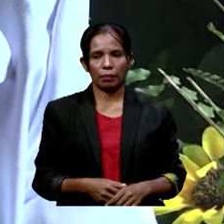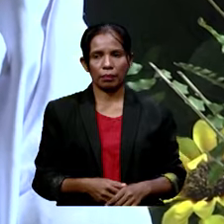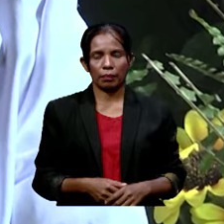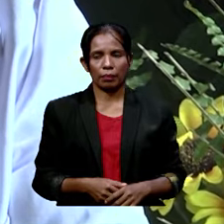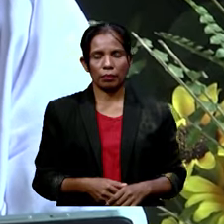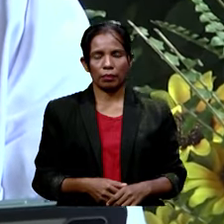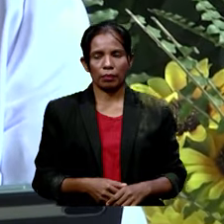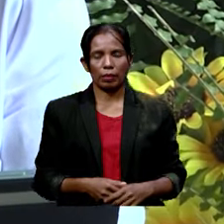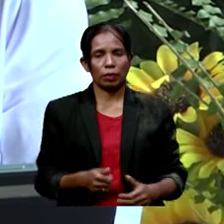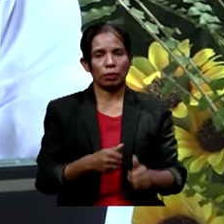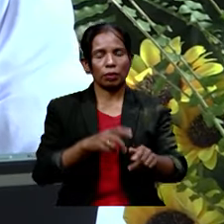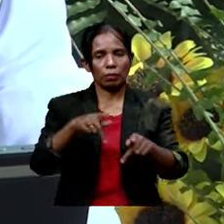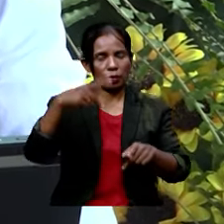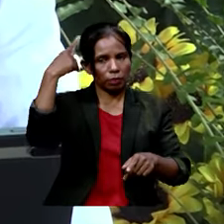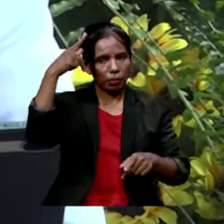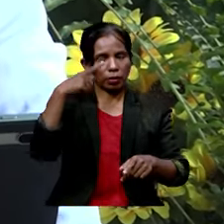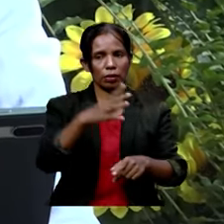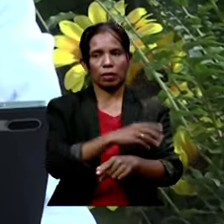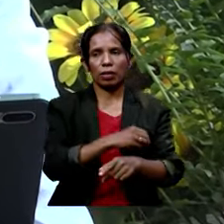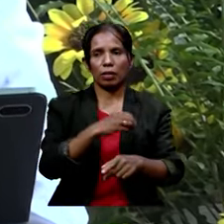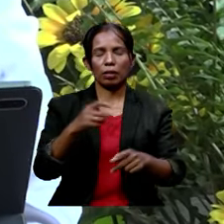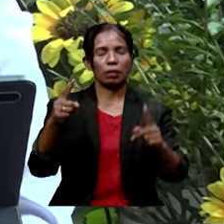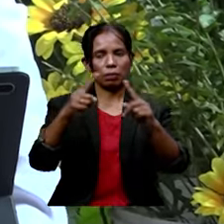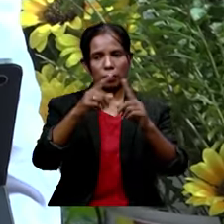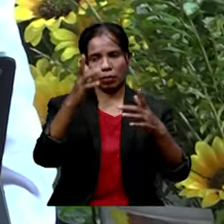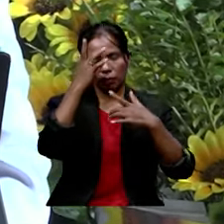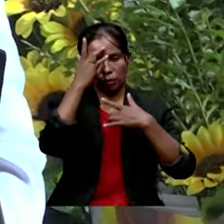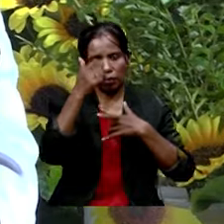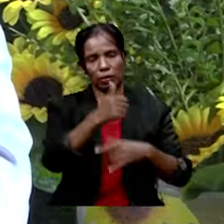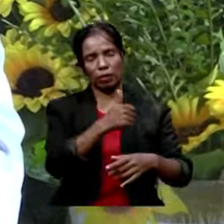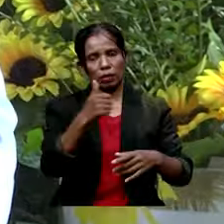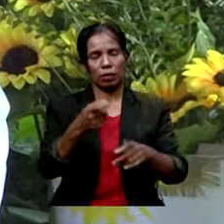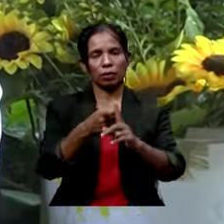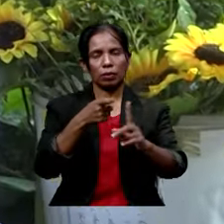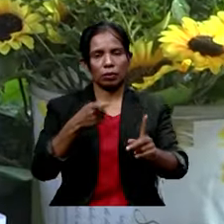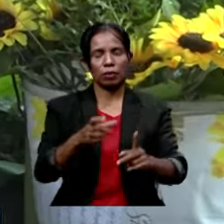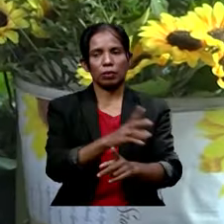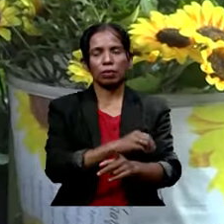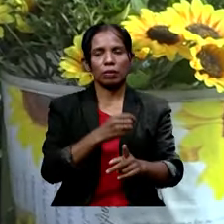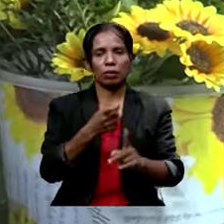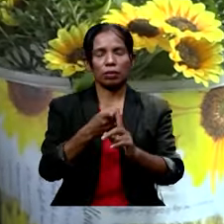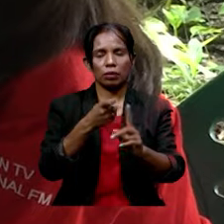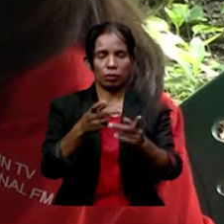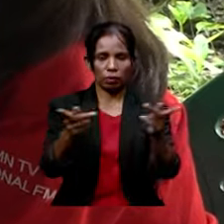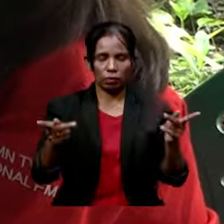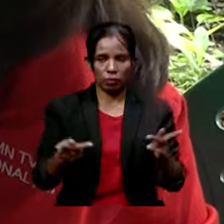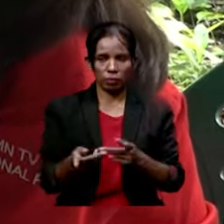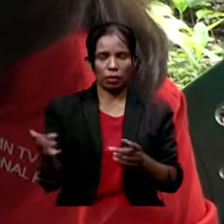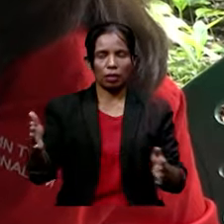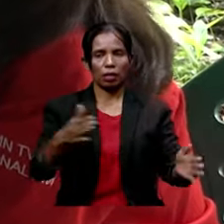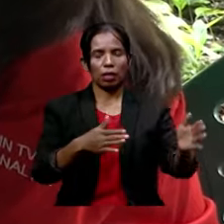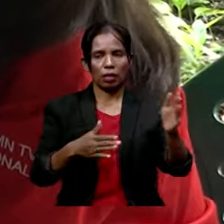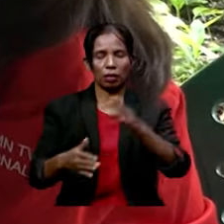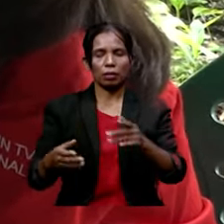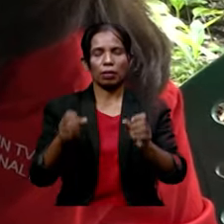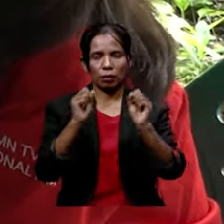Tuir psicóloga e aspeto oi oin, bamoras mental balon, usi genética balon, usi ambiente ne behaleu no